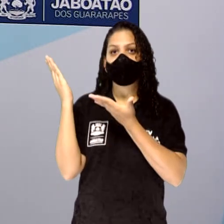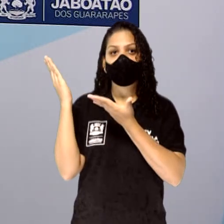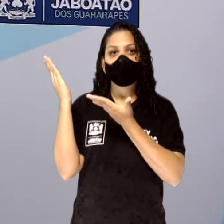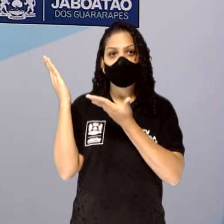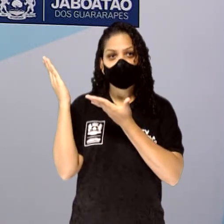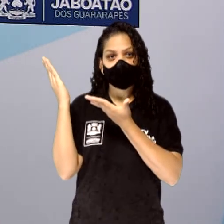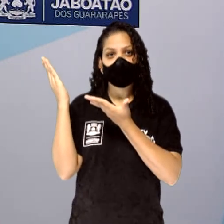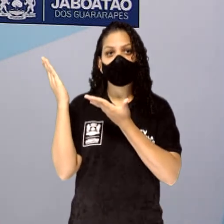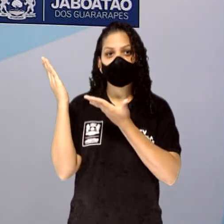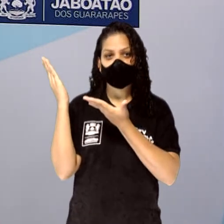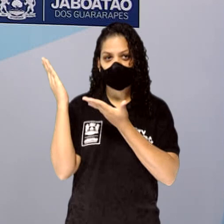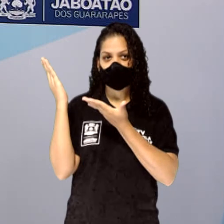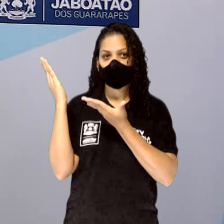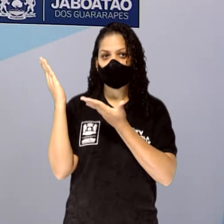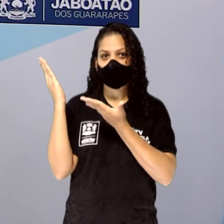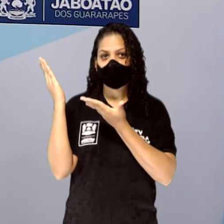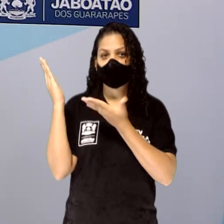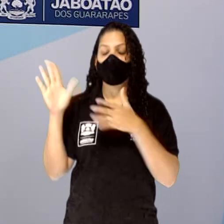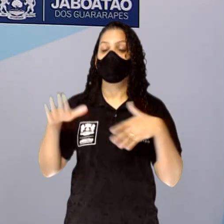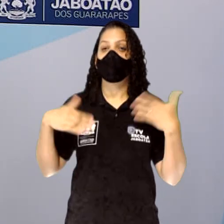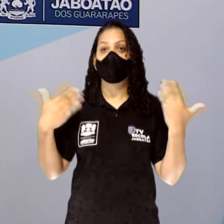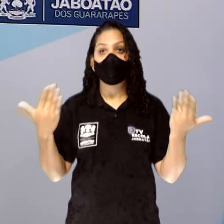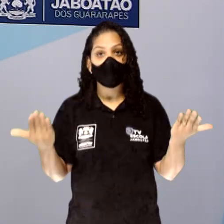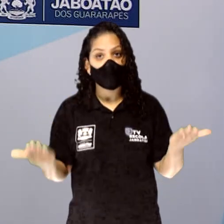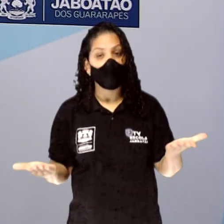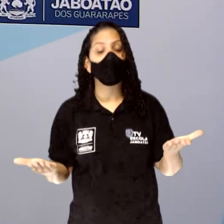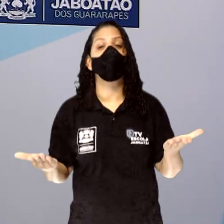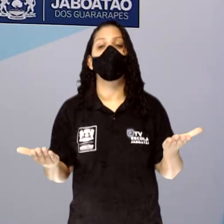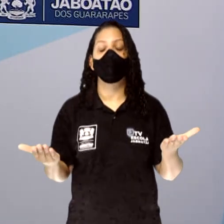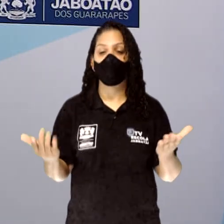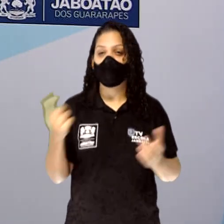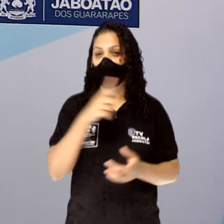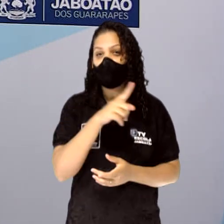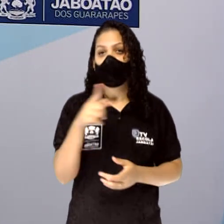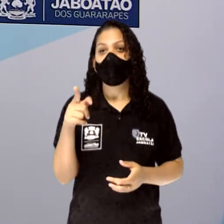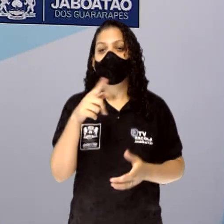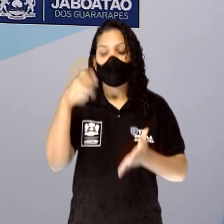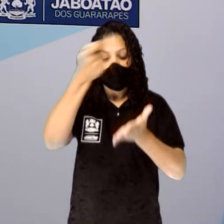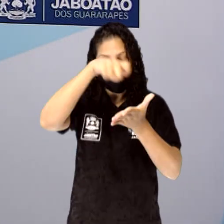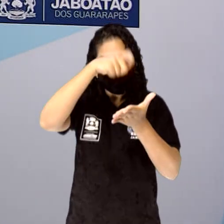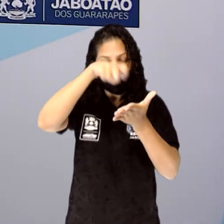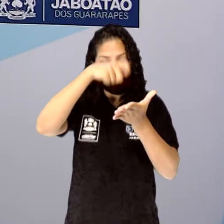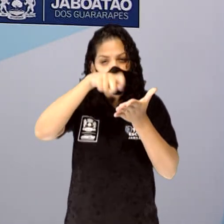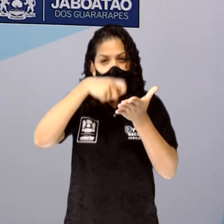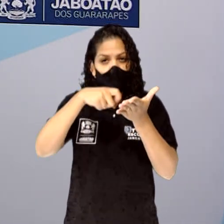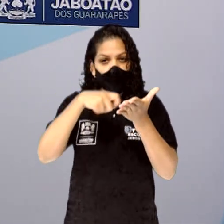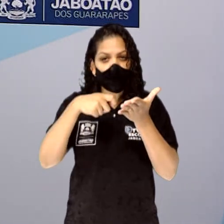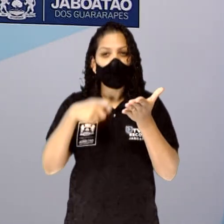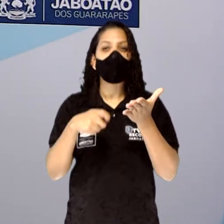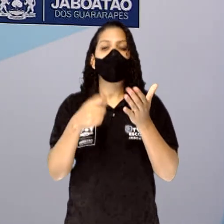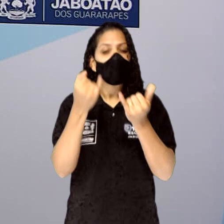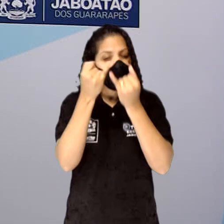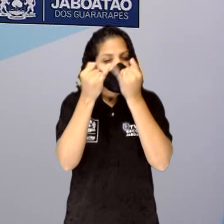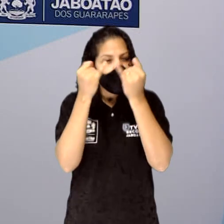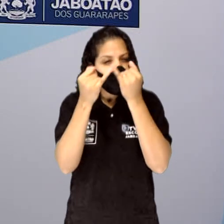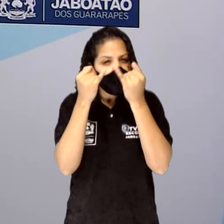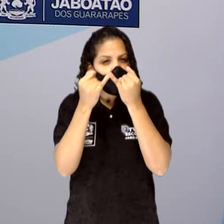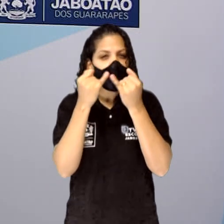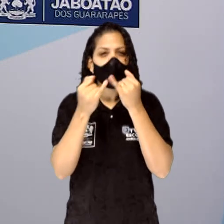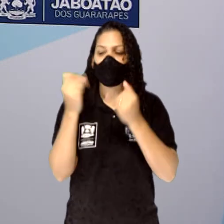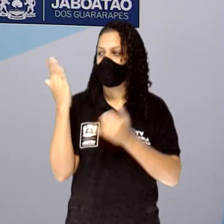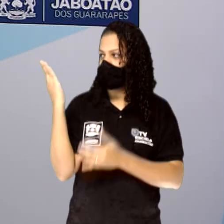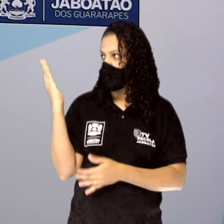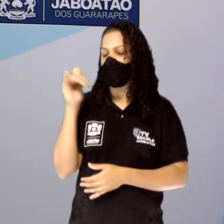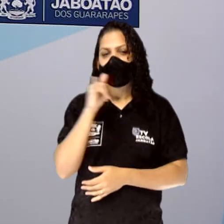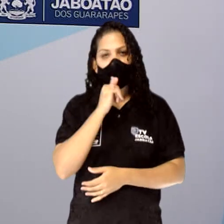13 years old and she is Japanese. Então, eu gostaria que vocês tivessem feito mais ou menos a mesma